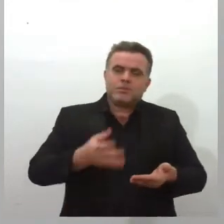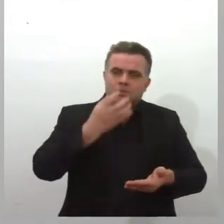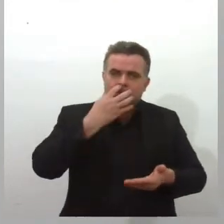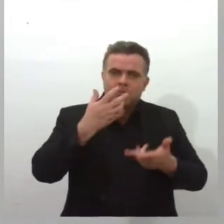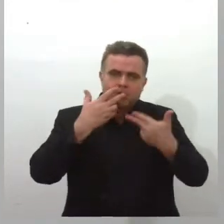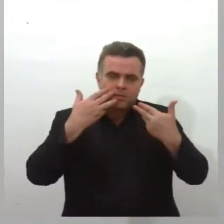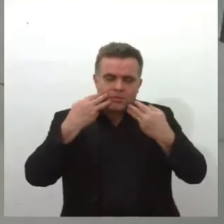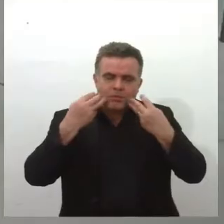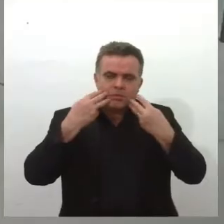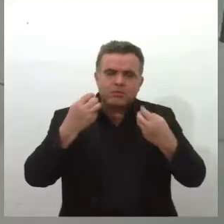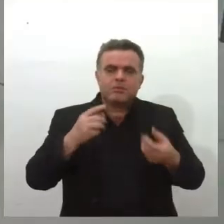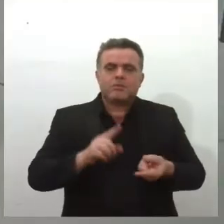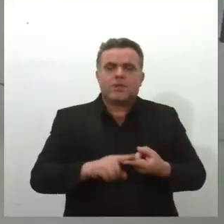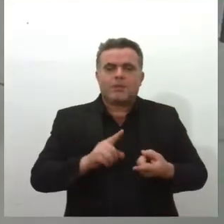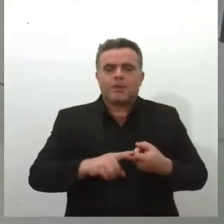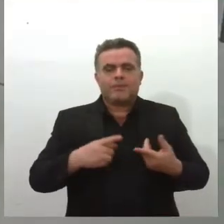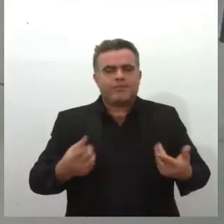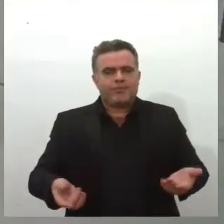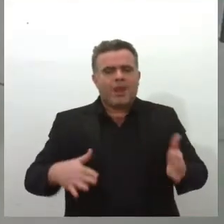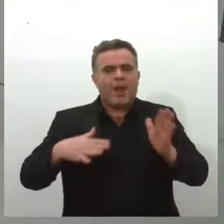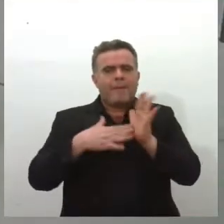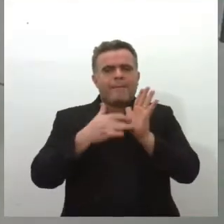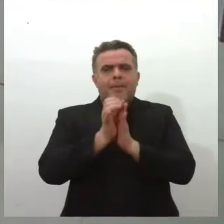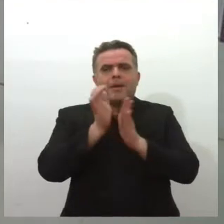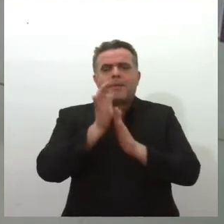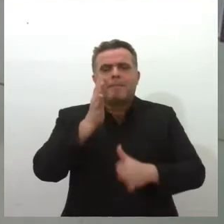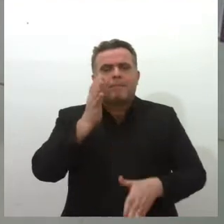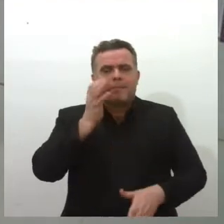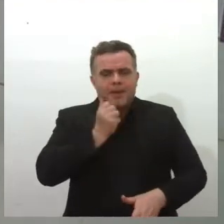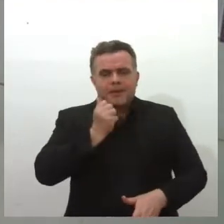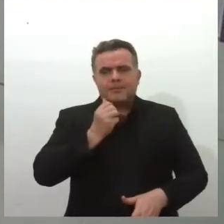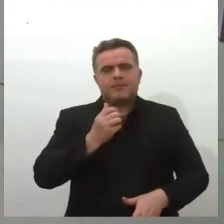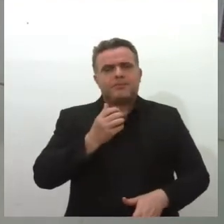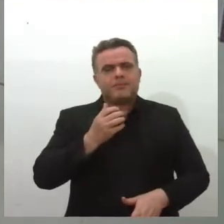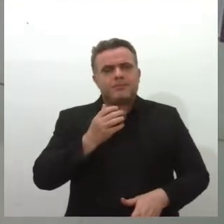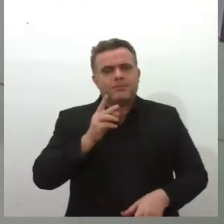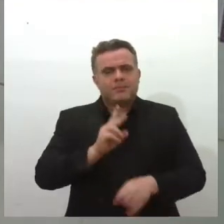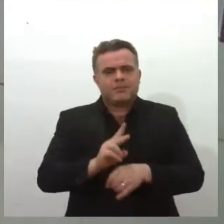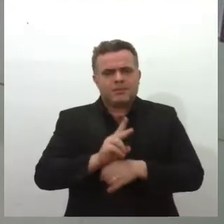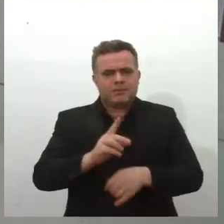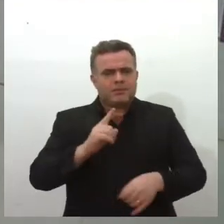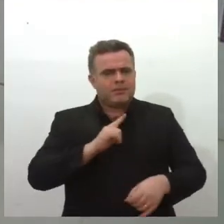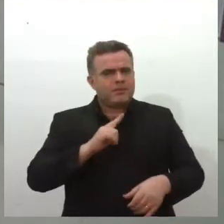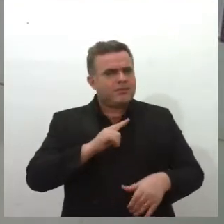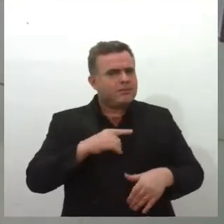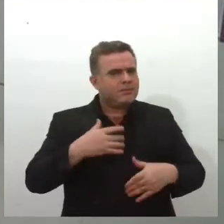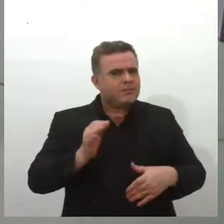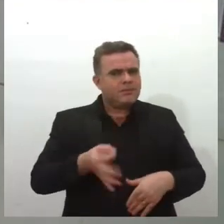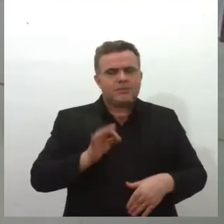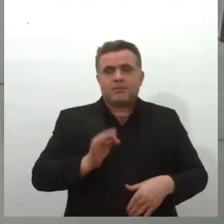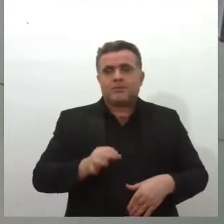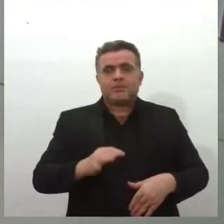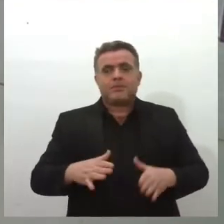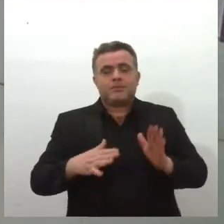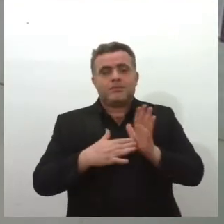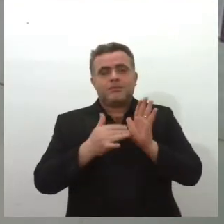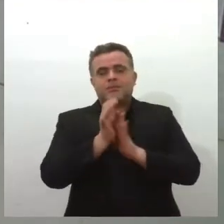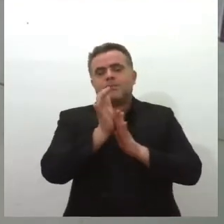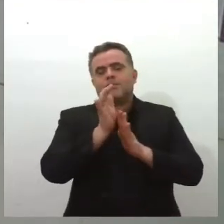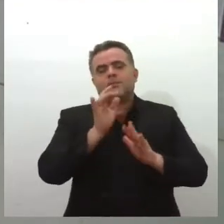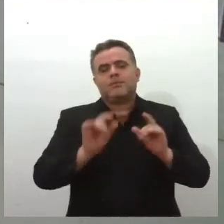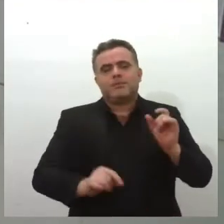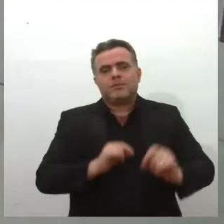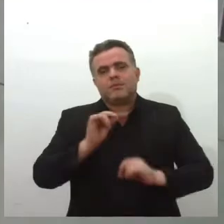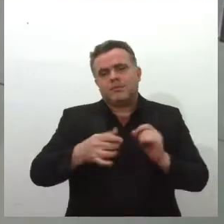Doutora, existe muita burocracia para adotar um animal? Não, não é tanto uma burocracia. O que se tem